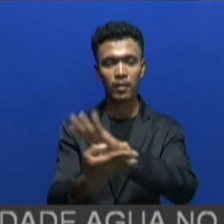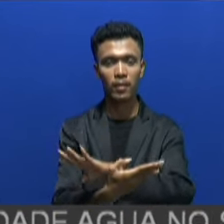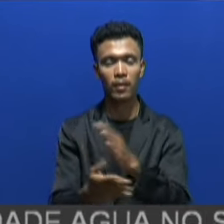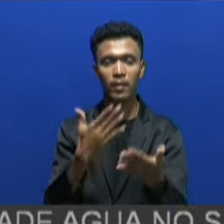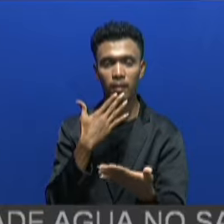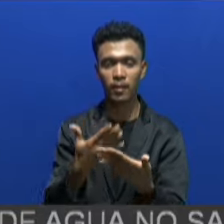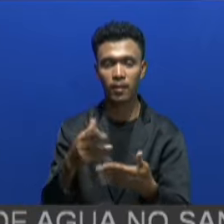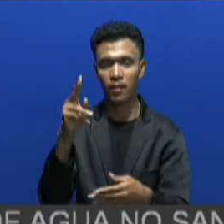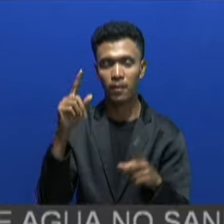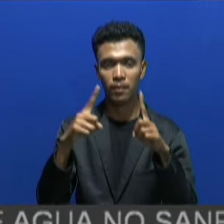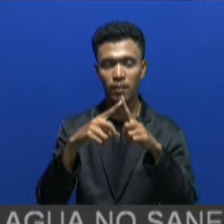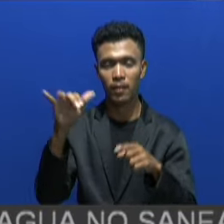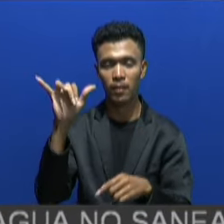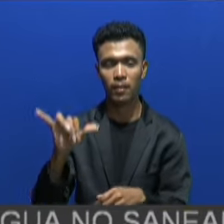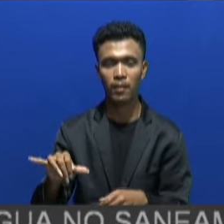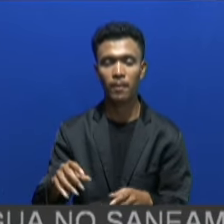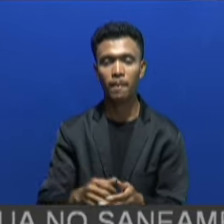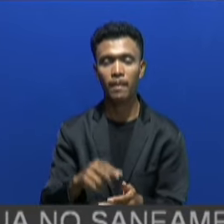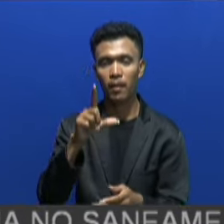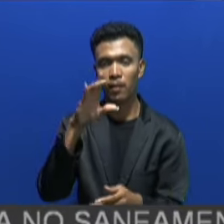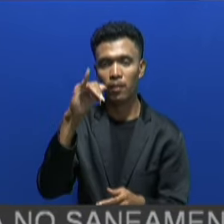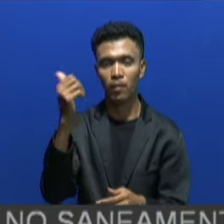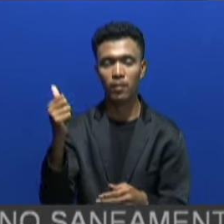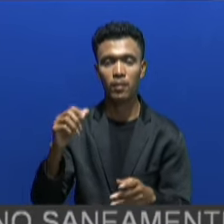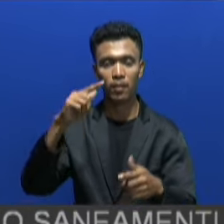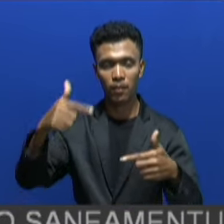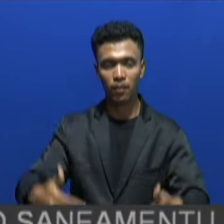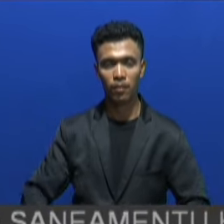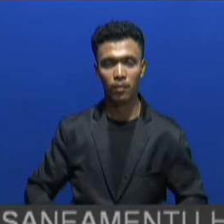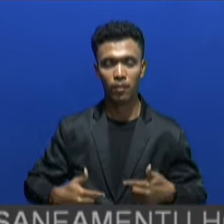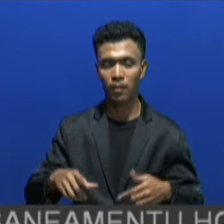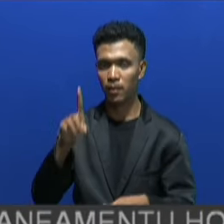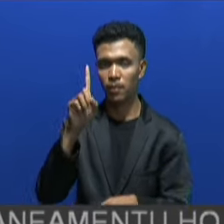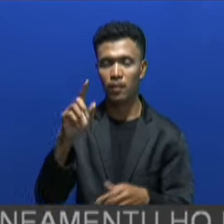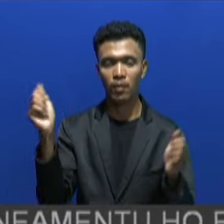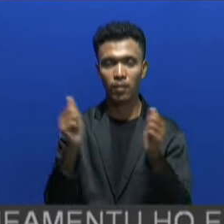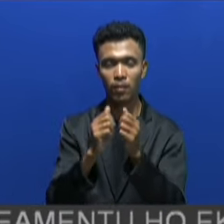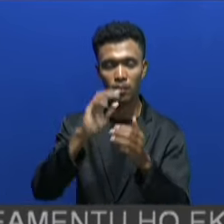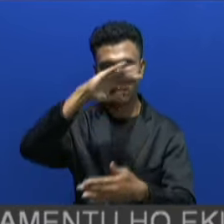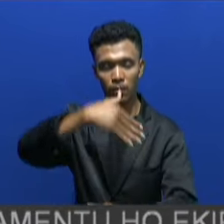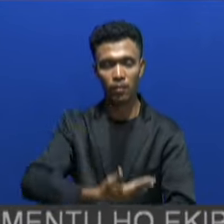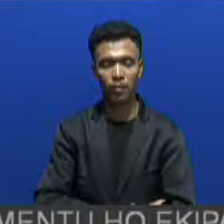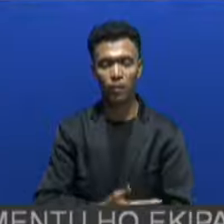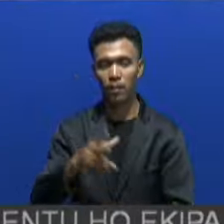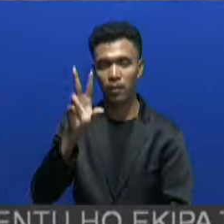hatete, Lucia moris mesak ho nia oang nain tolo, iha uma nebe,